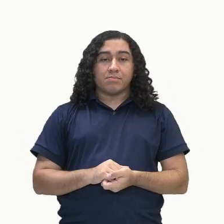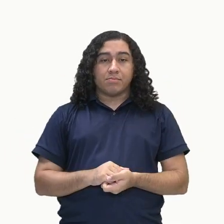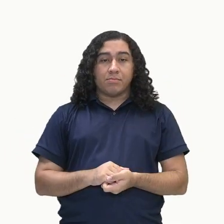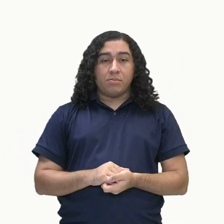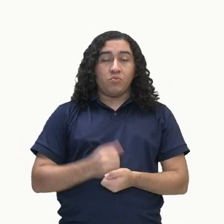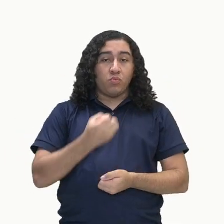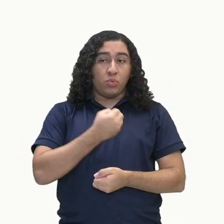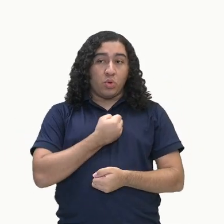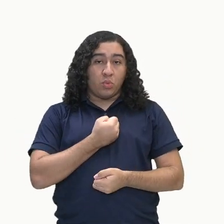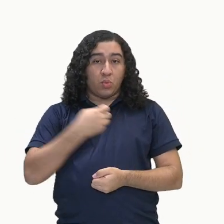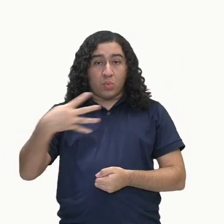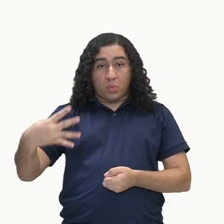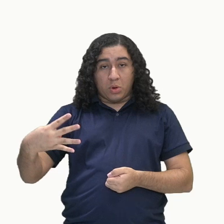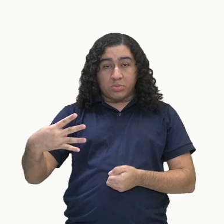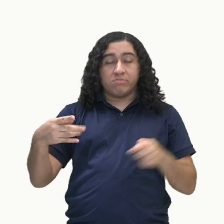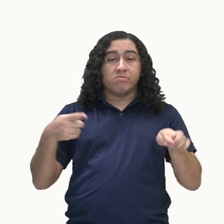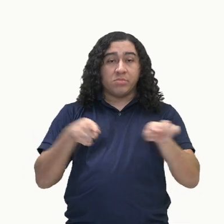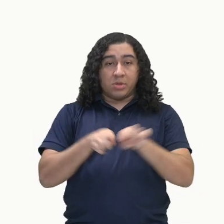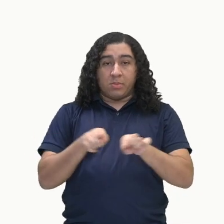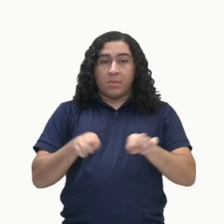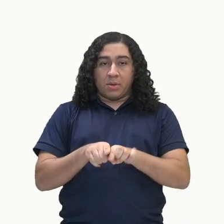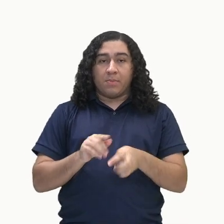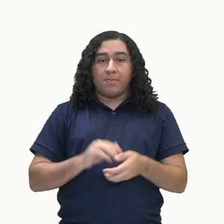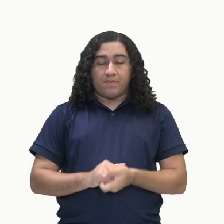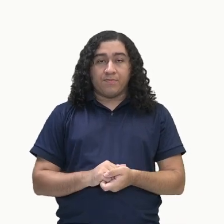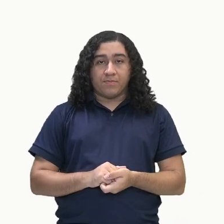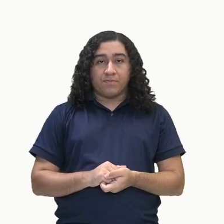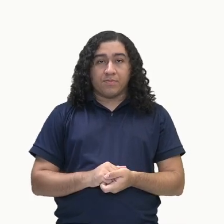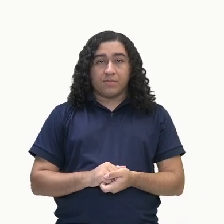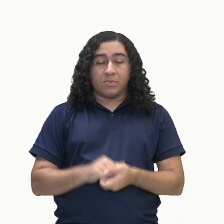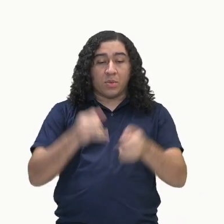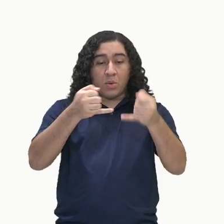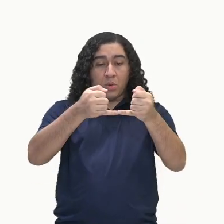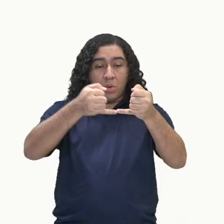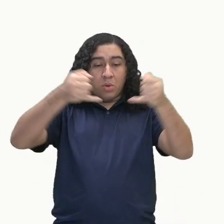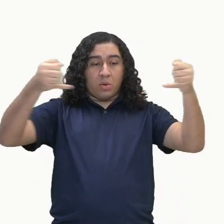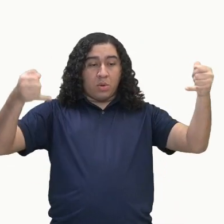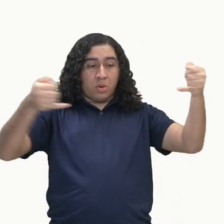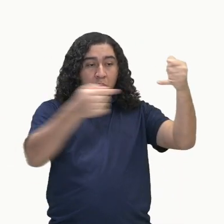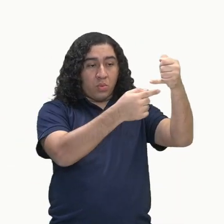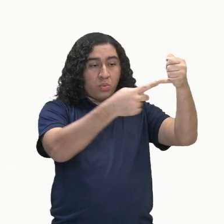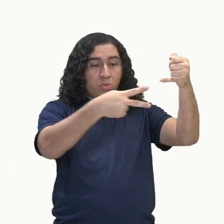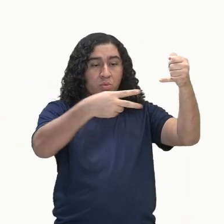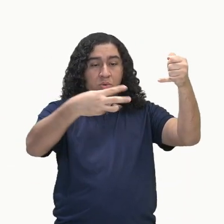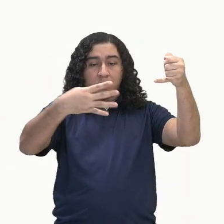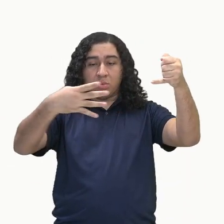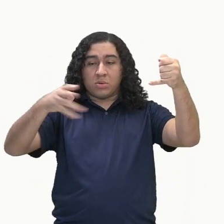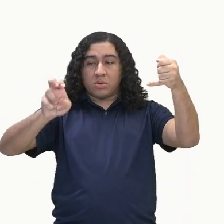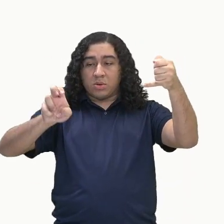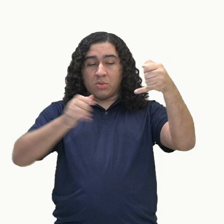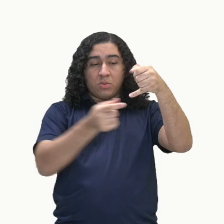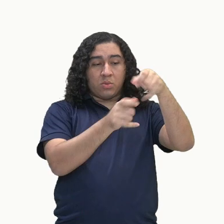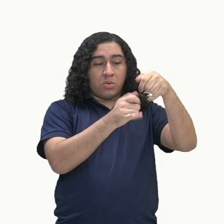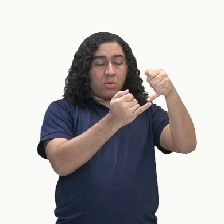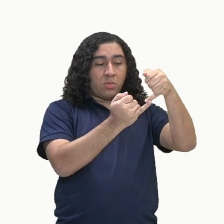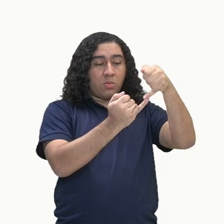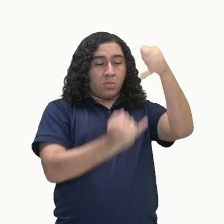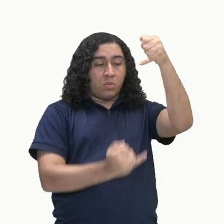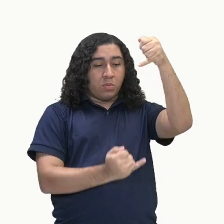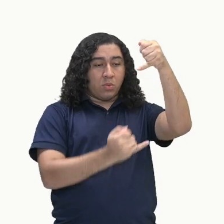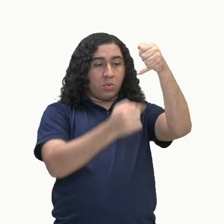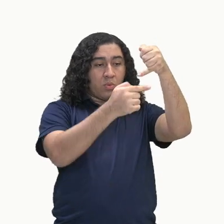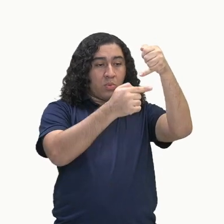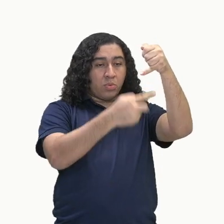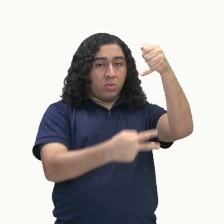para cá, ó, tá? 5 quadradinhos, 2 quadradinhos. Então, lados diferentes, apenas o nosso